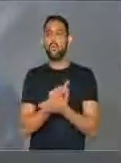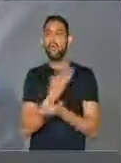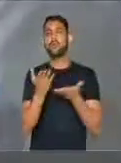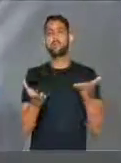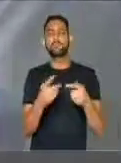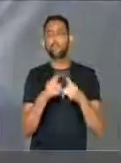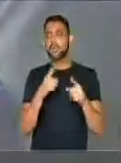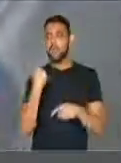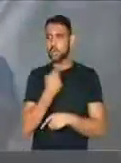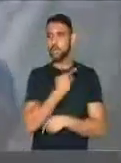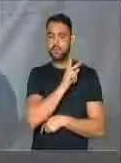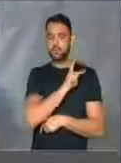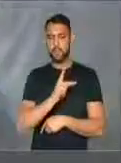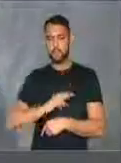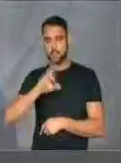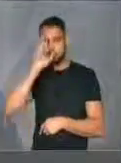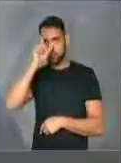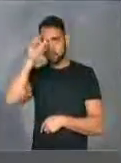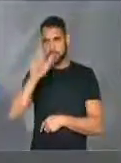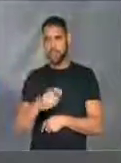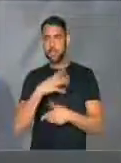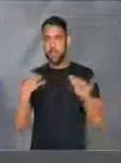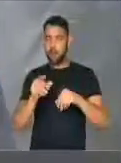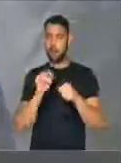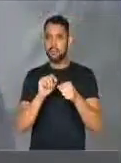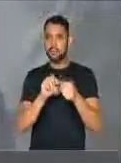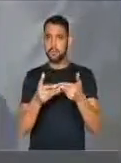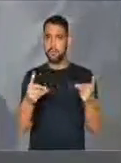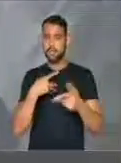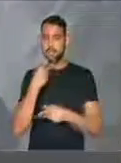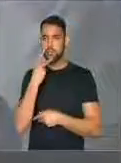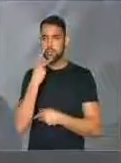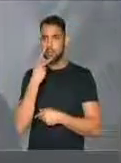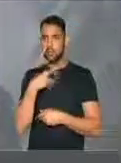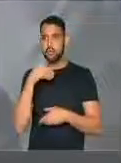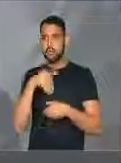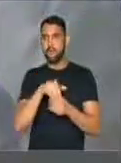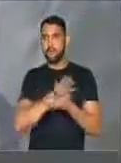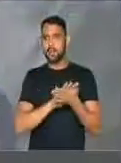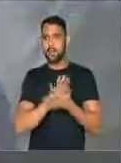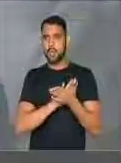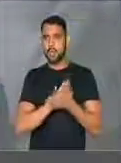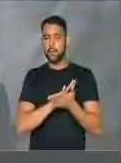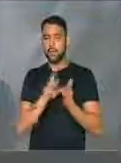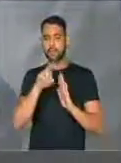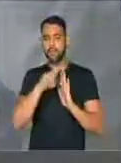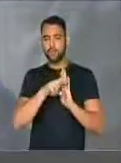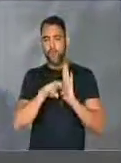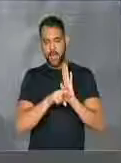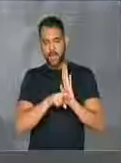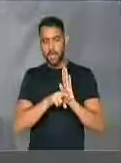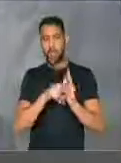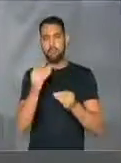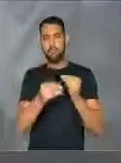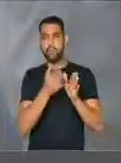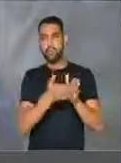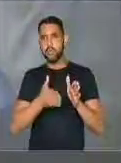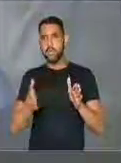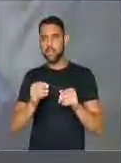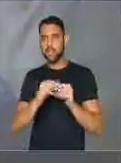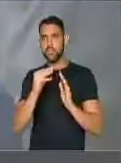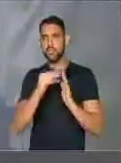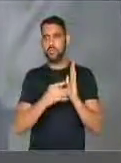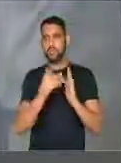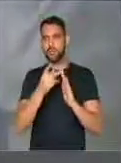Até quando tivermos um presidente, como Vossa Excelência acaba de fazer, dizendo que não vai votar enquanto não regulamentar na questão da edição de